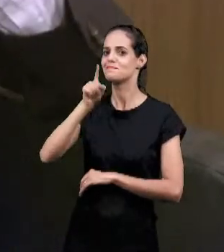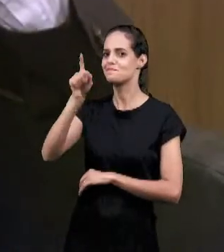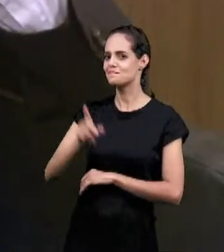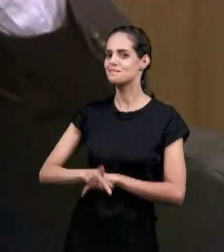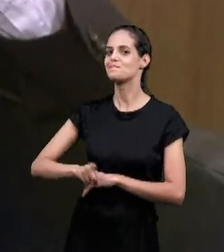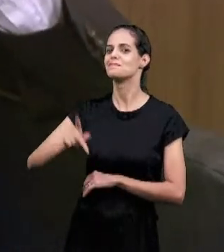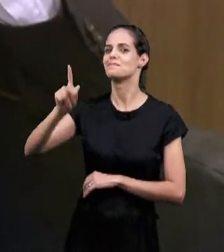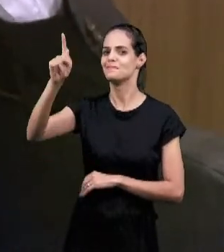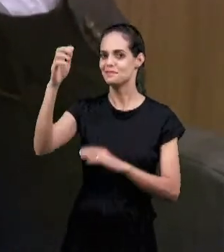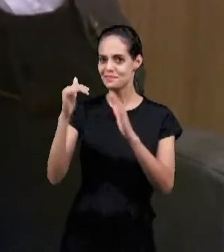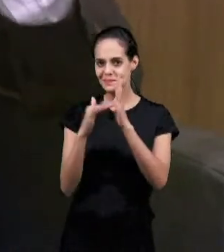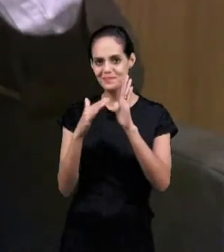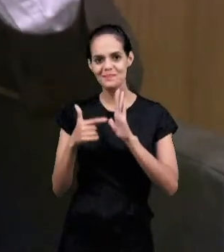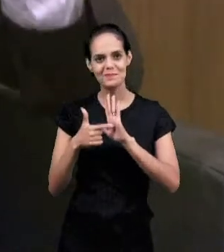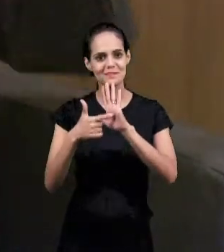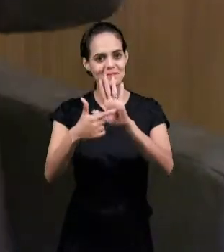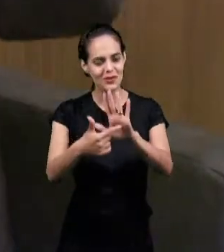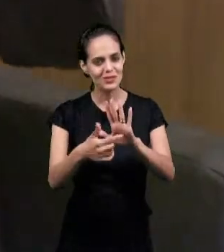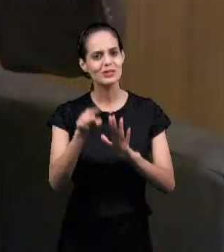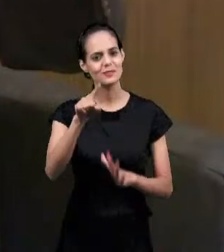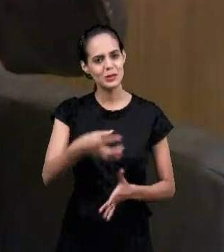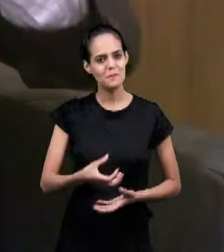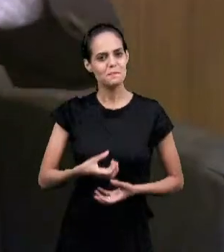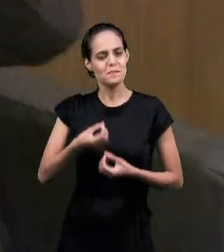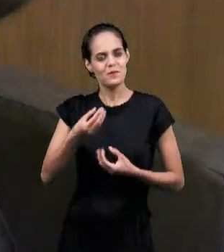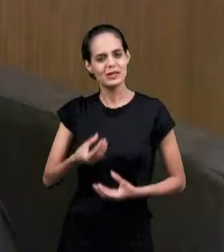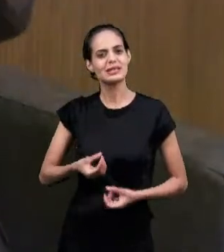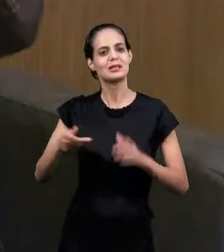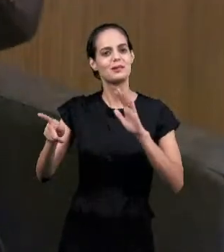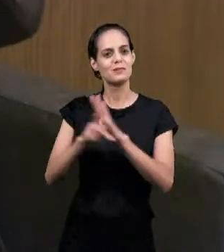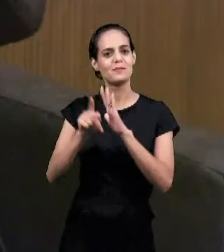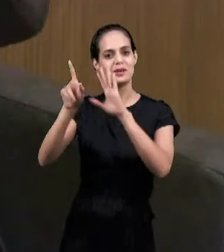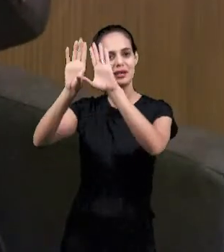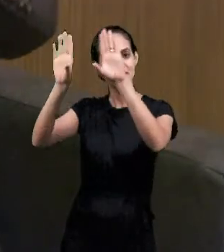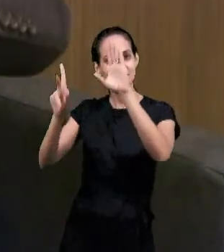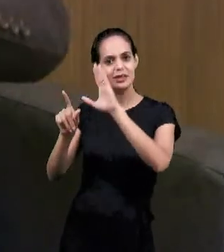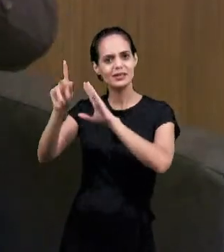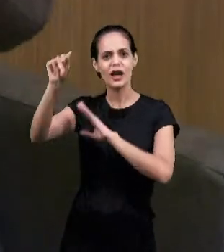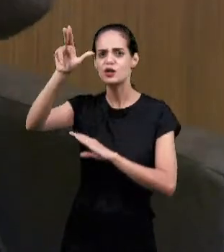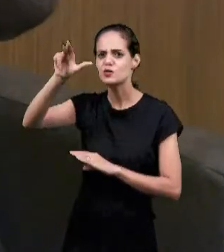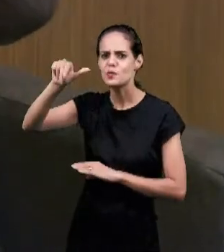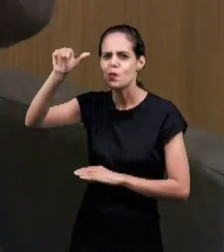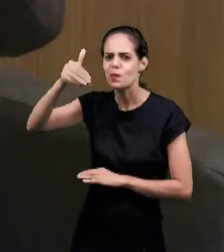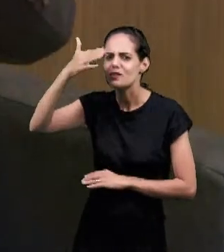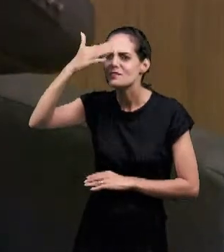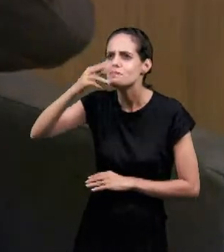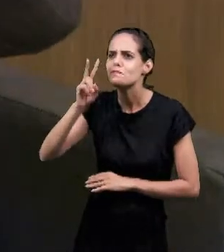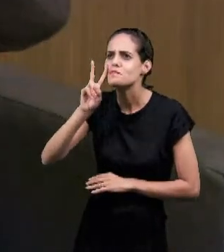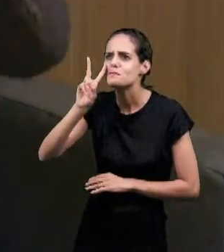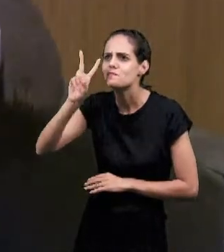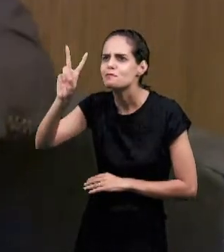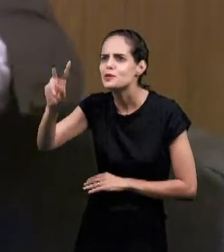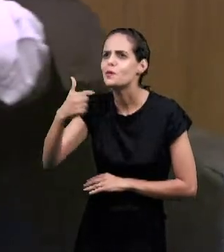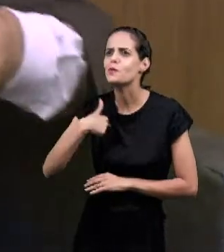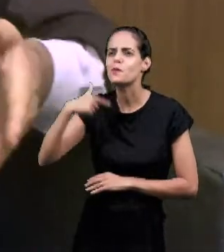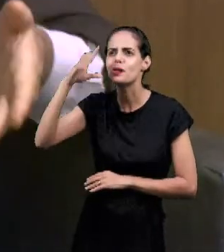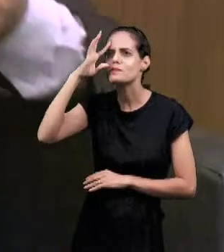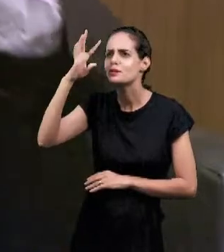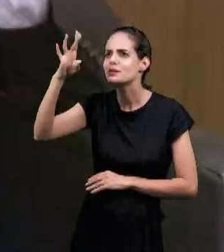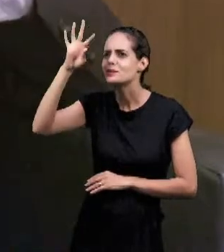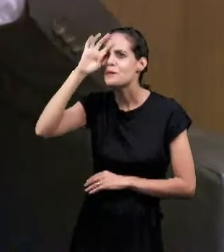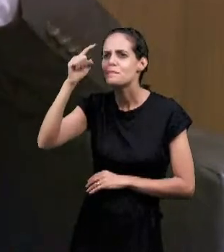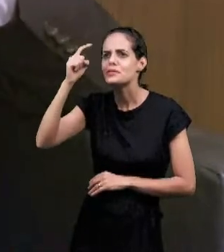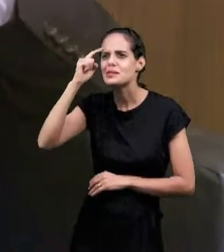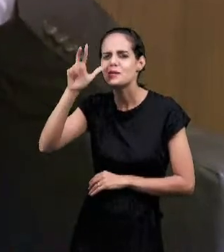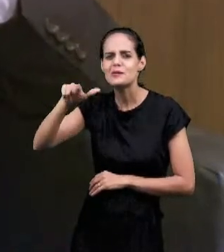eternidade. Você é capaz de compor uma poesia daquilo que está na eternidade, coisa que você nunca viu, coisa que o olho não viu, o ouvido não ouviu. Glória a Deus. Mas